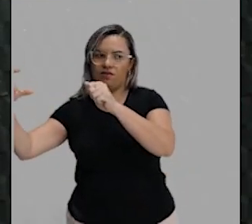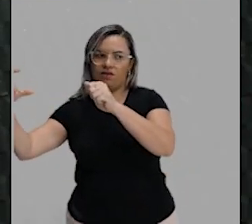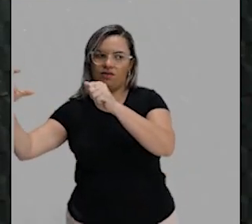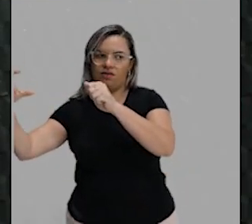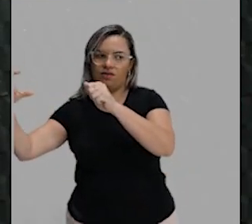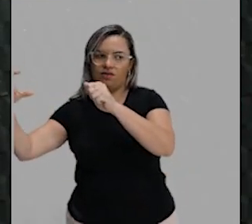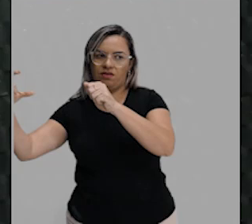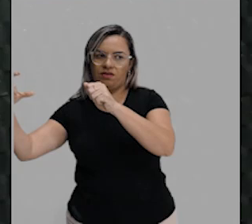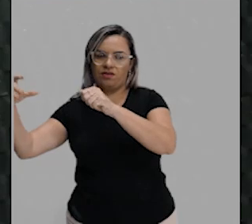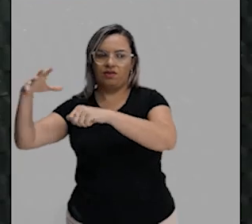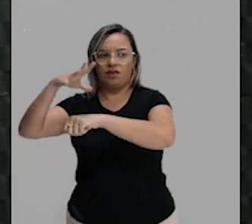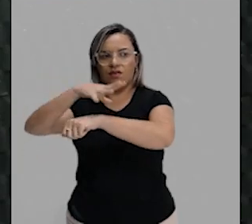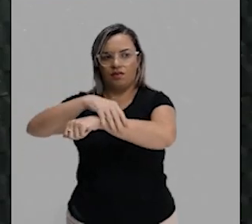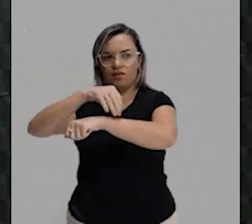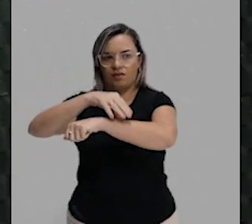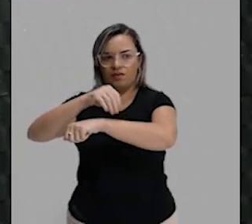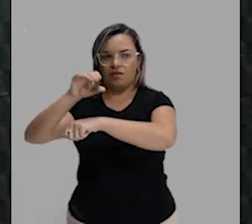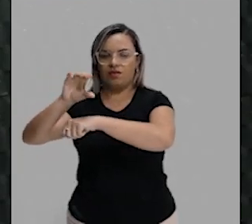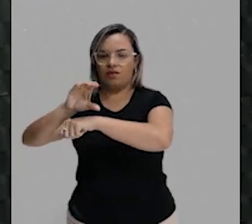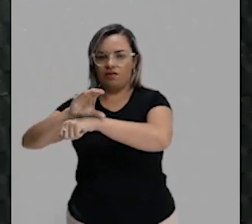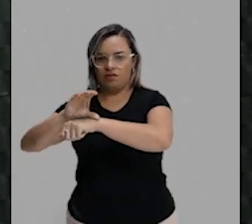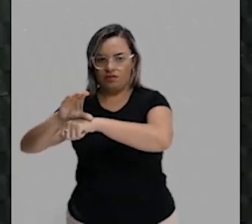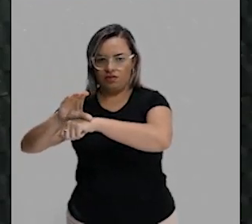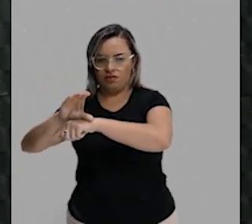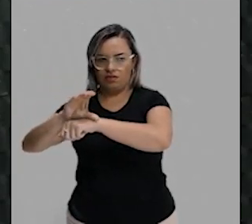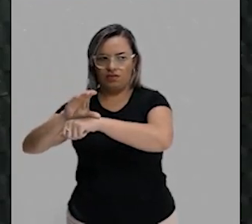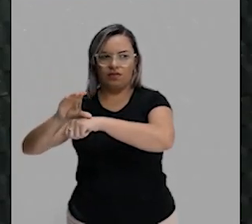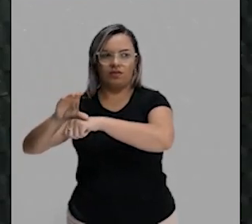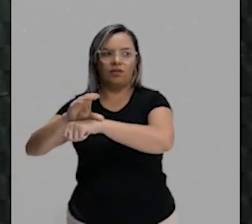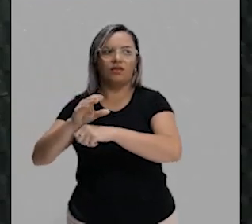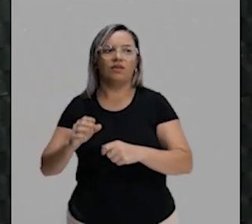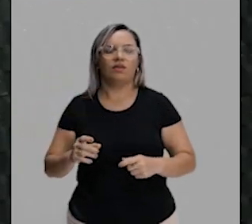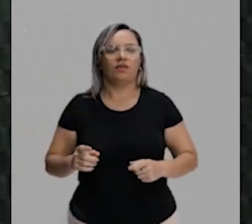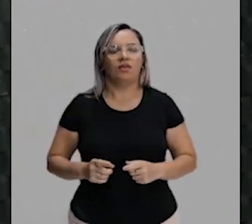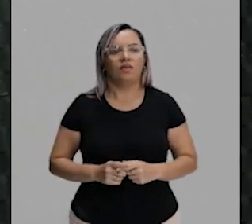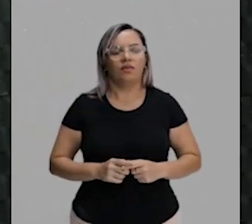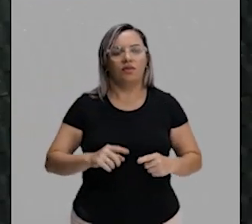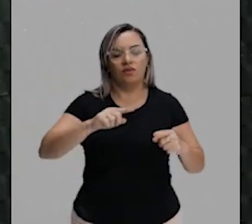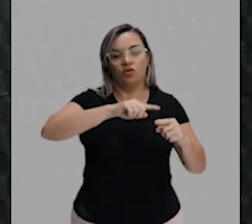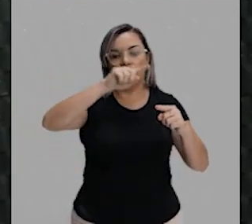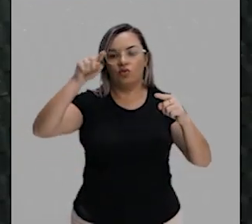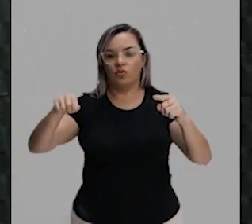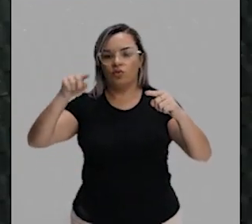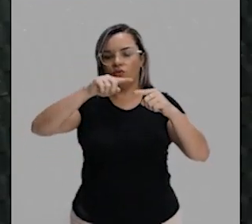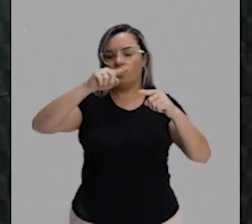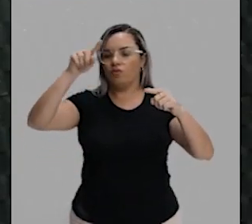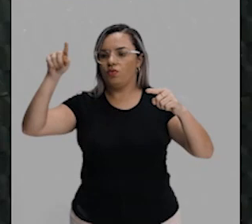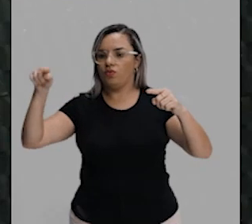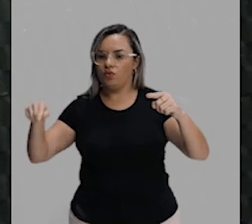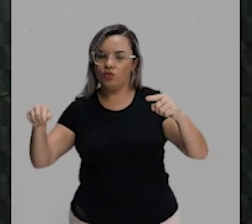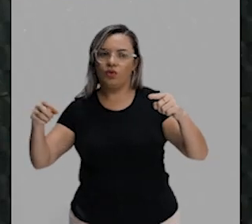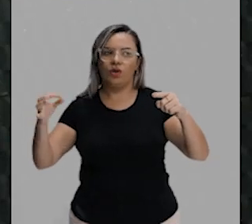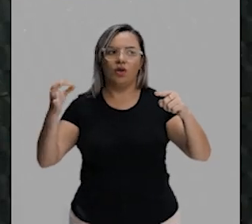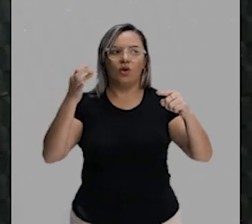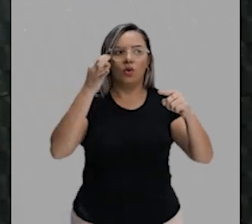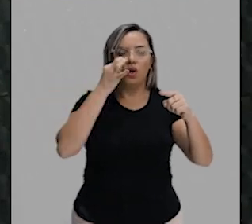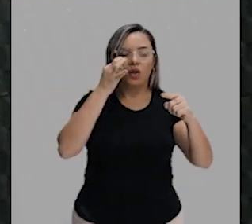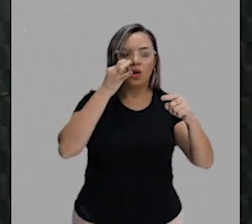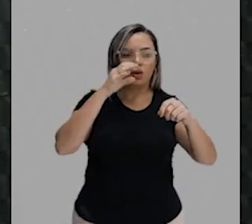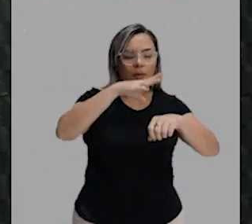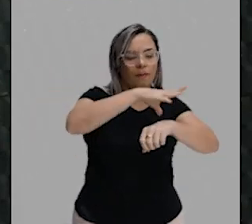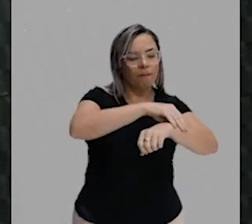Pelagem cinza. Então, eu estou cruzando um camundongo de pelagem